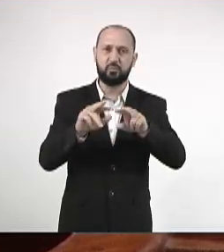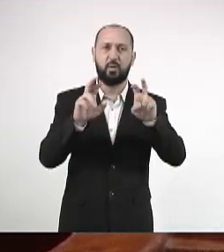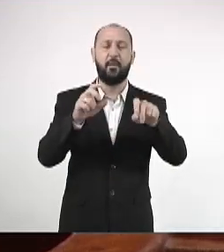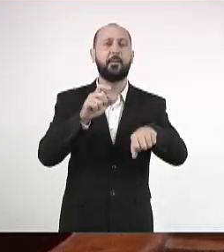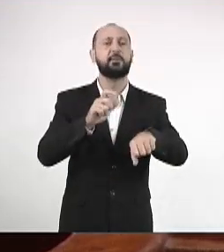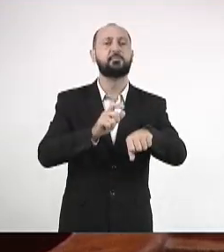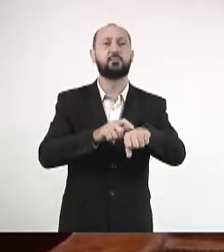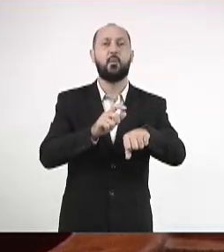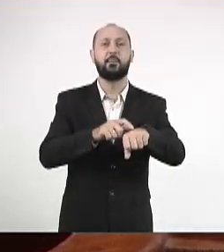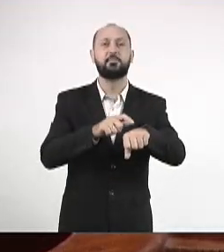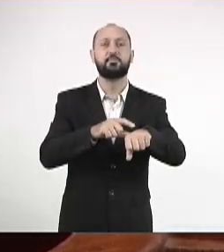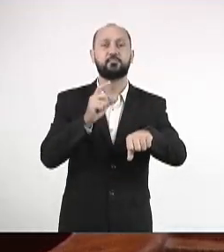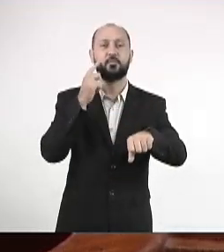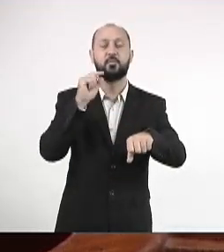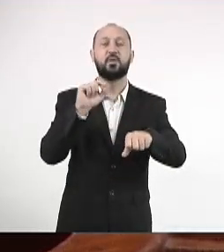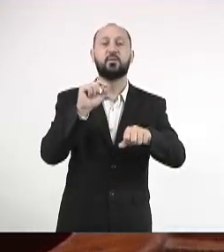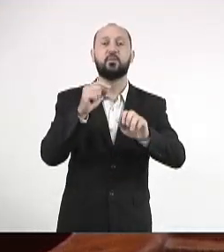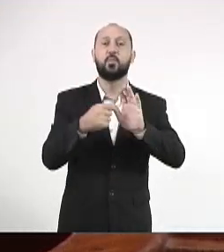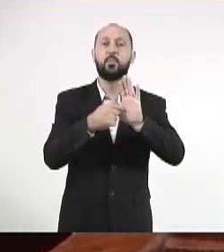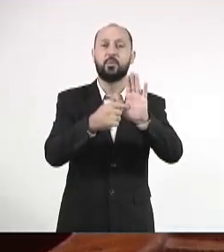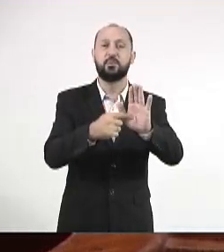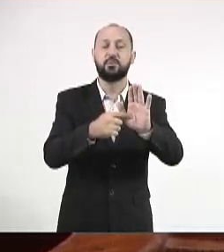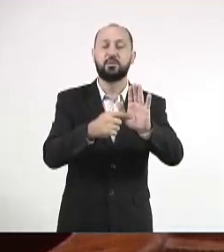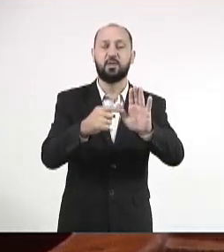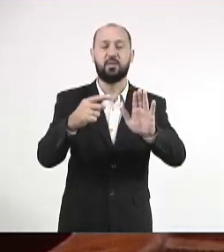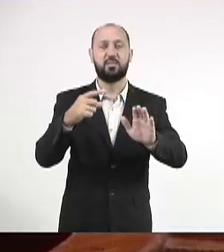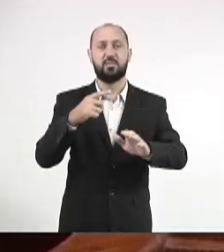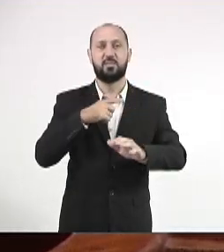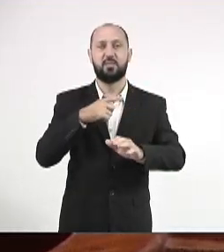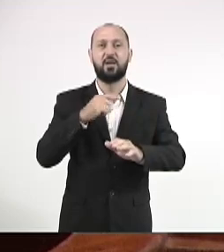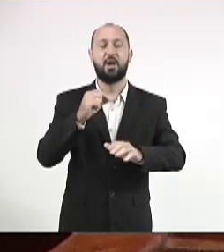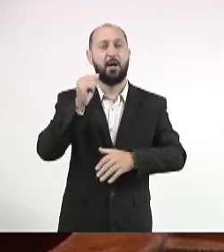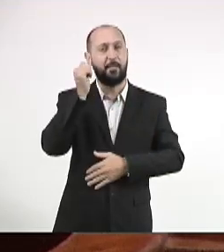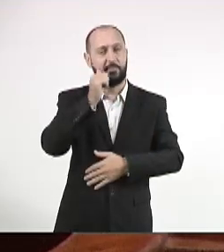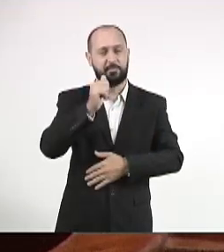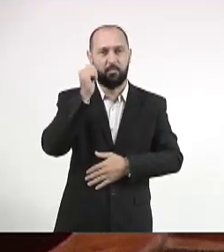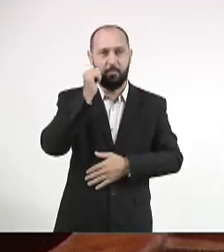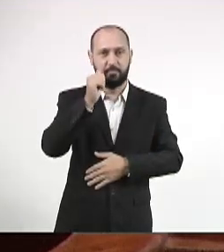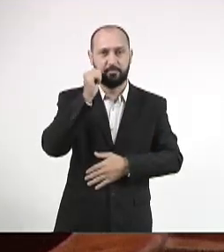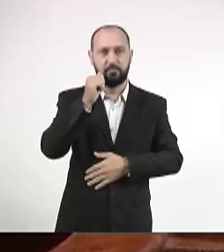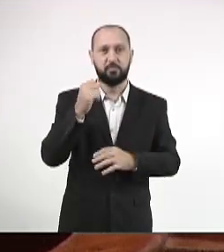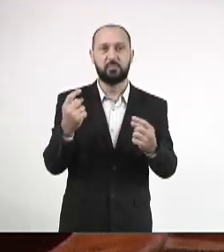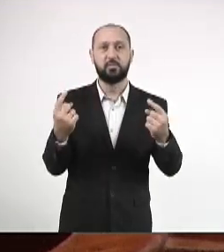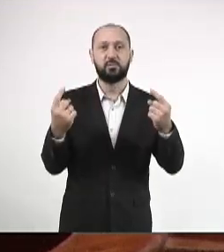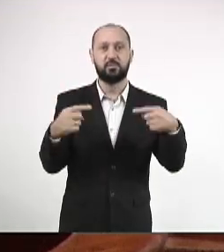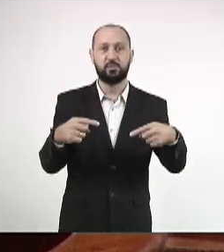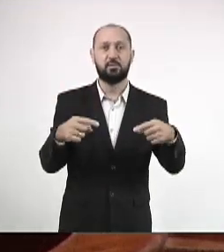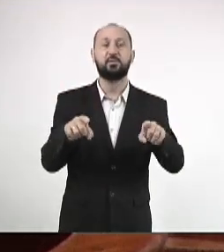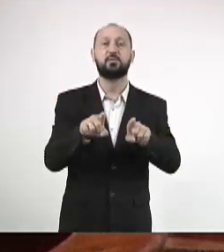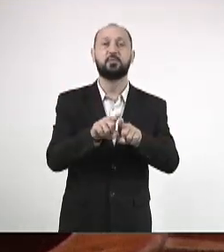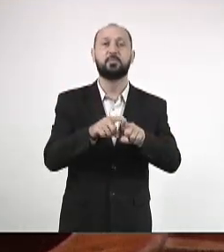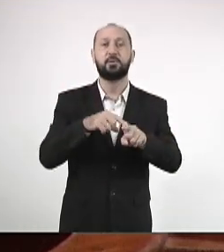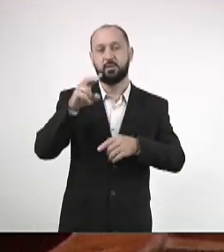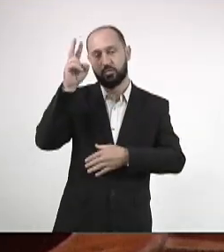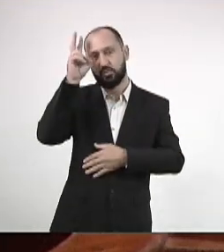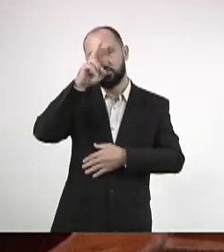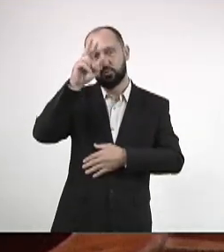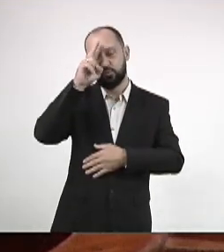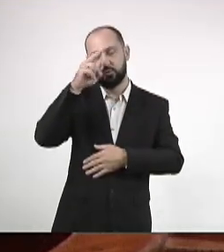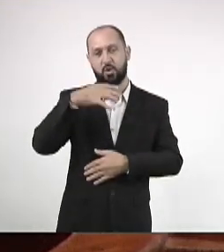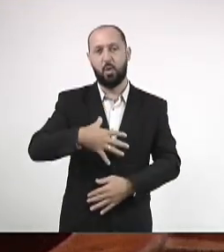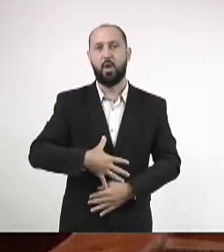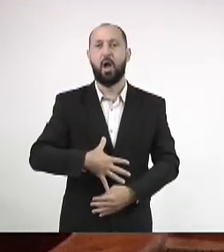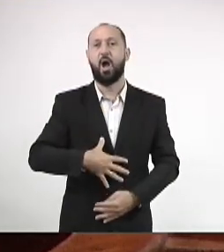no momento em que foi revelado que as mulheres da oposição também tinham histórias de